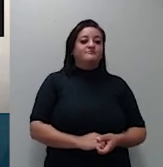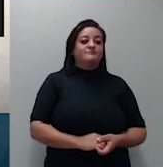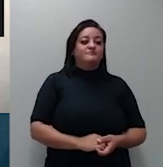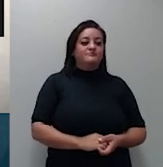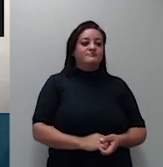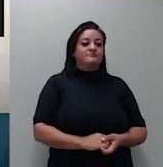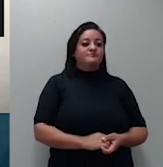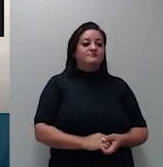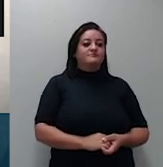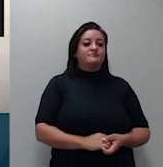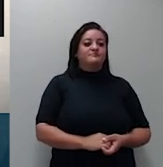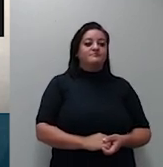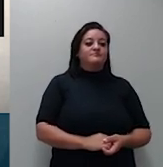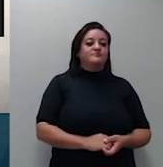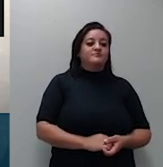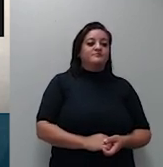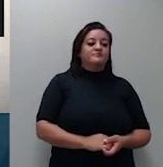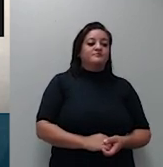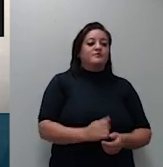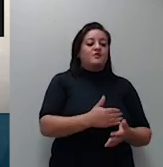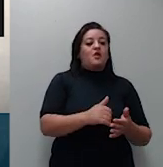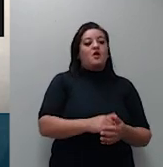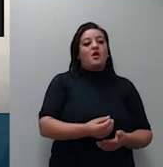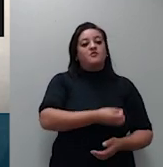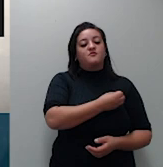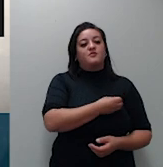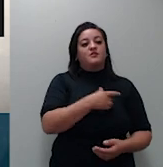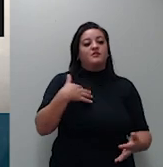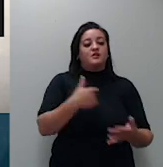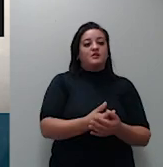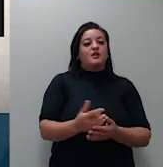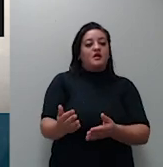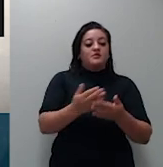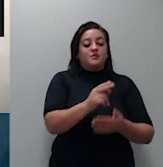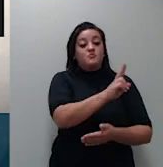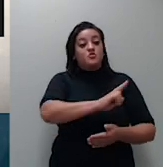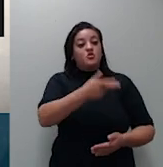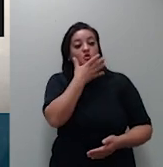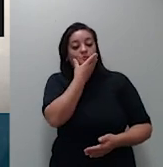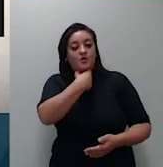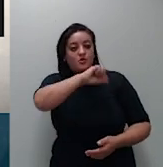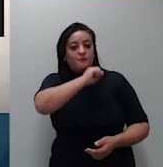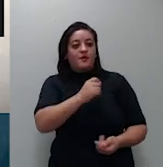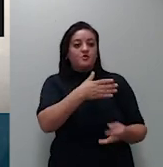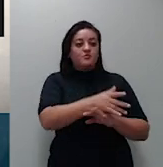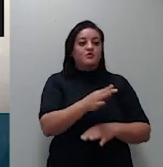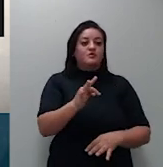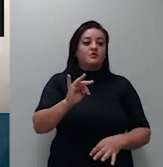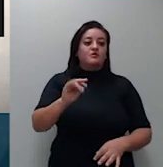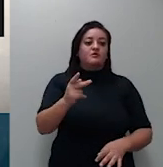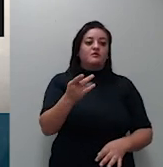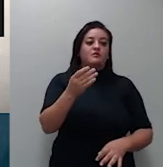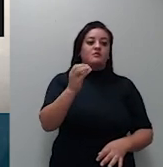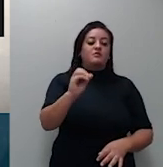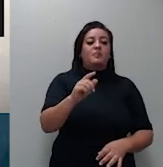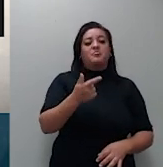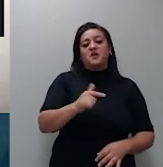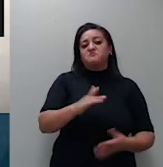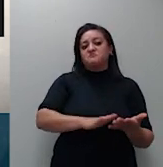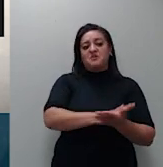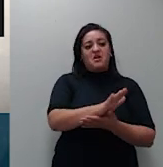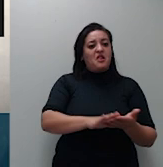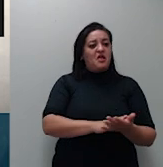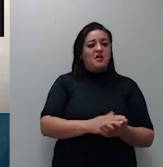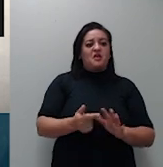com a máxima da experiência aquele que recebe o nome de seu genitor acrescido de filho filha não tem nenhuma medicação do